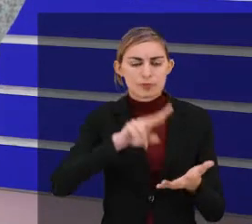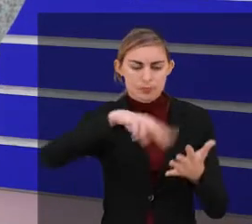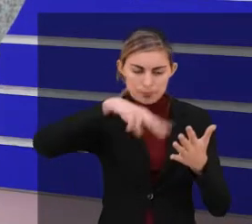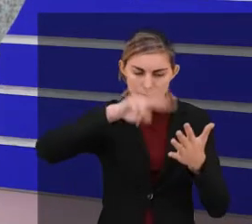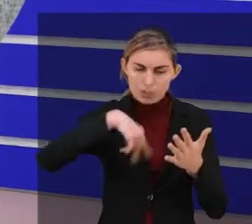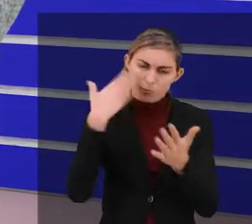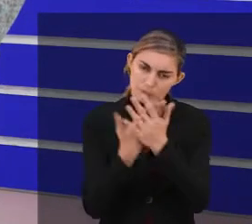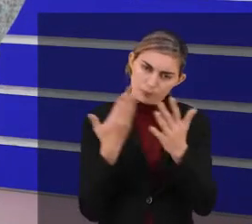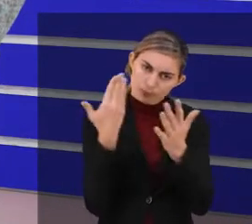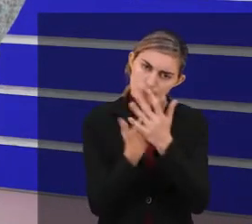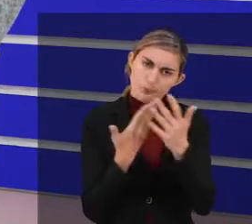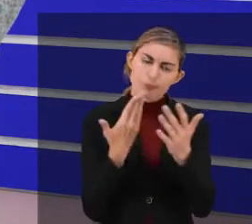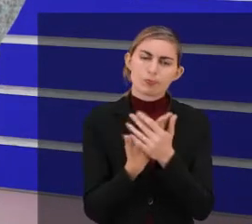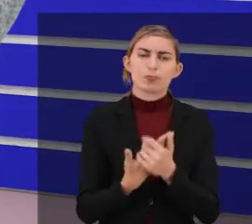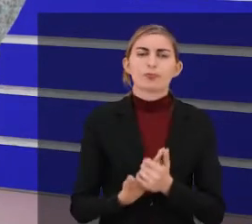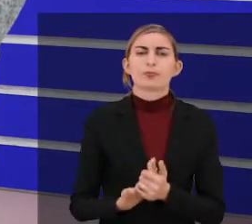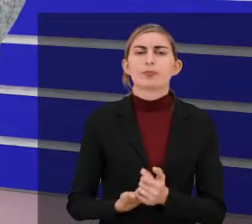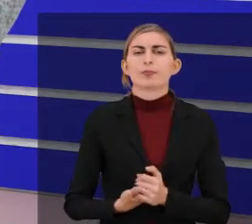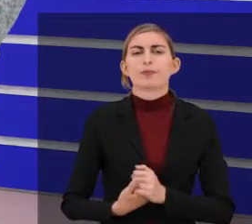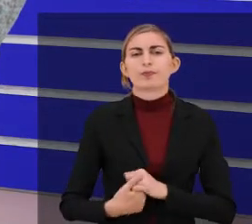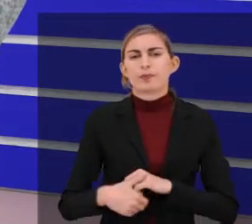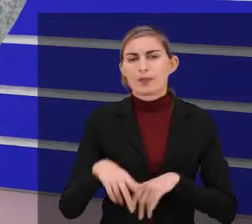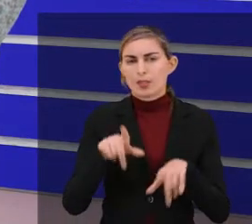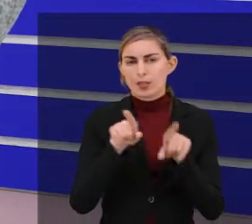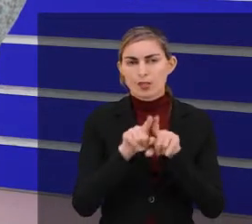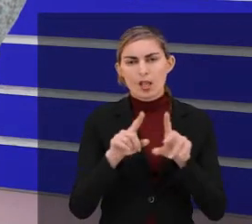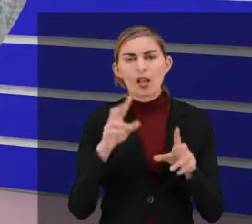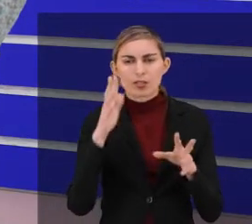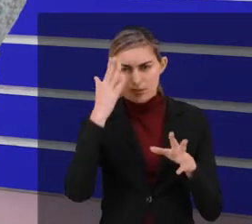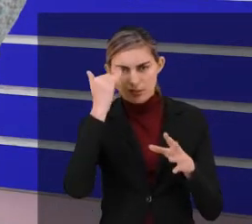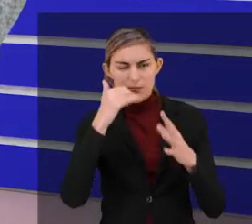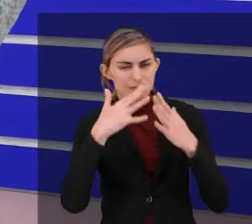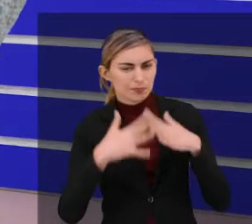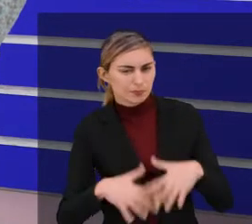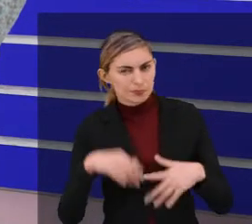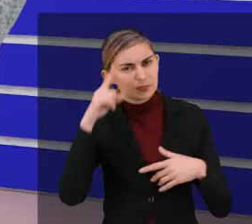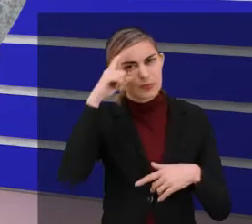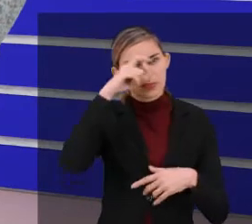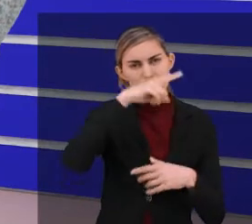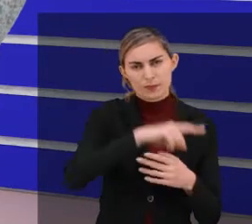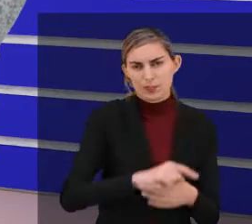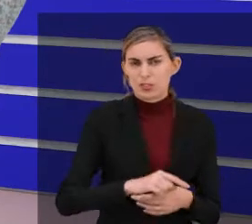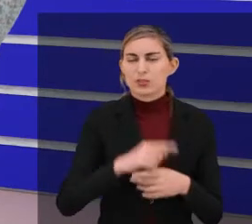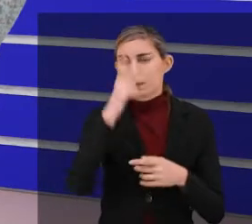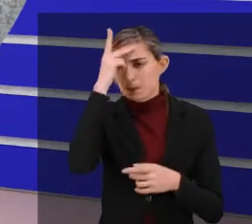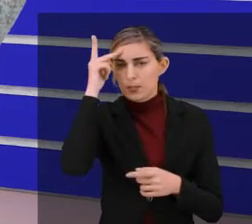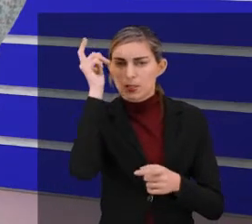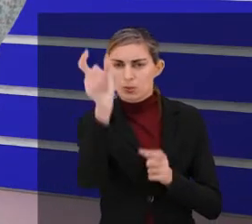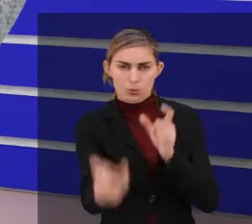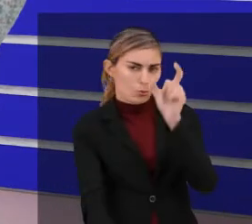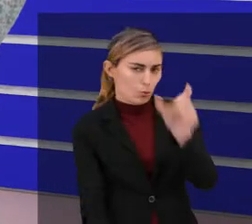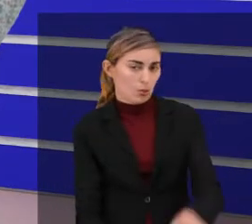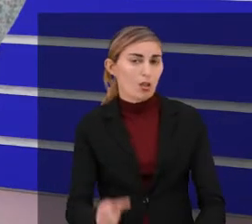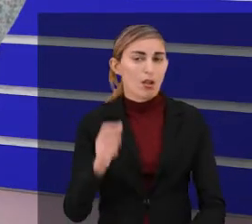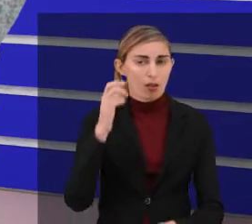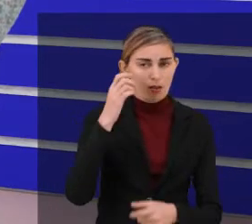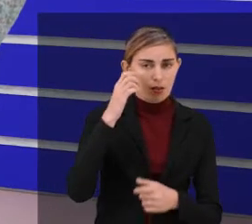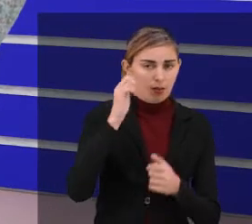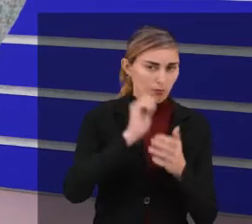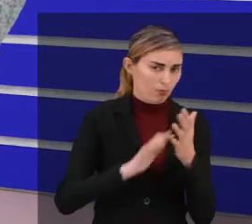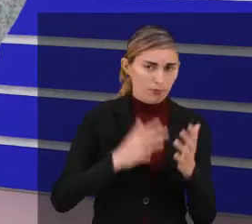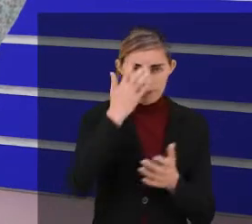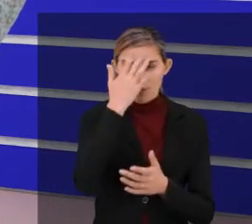e estudem bastante. Há uma complexidade muito grande no trato com as pessoas, não é uma tarefa fácil. Eu